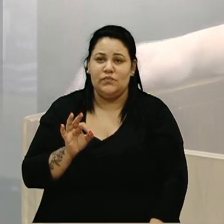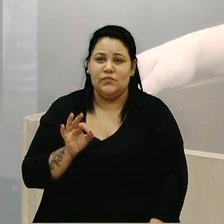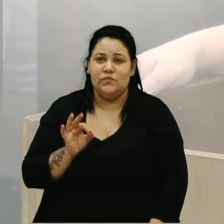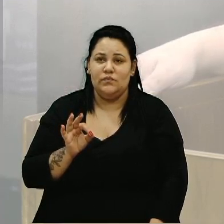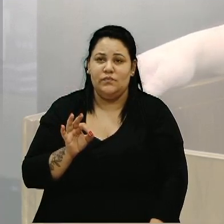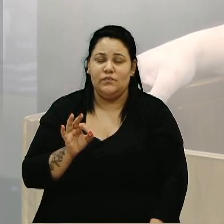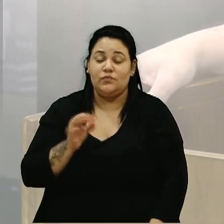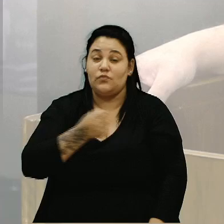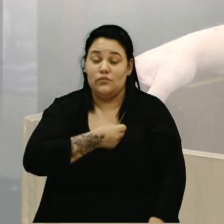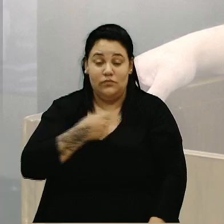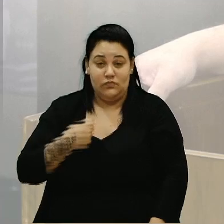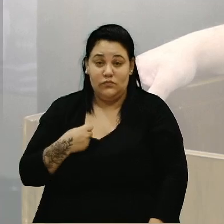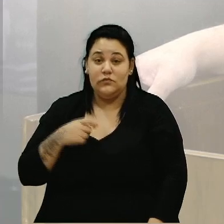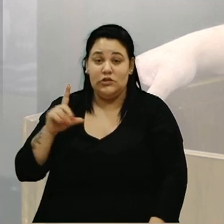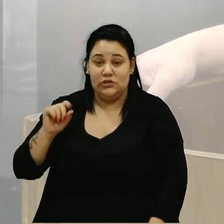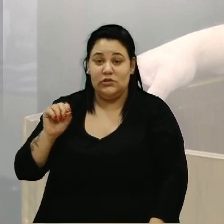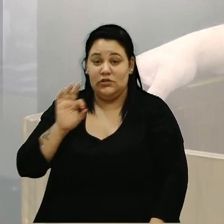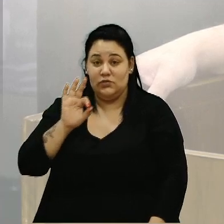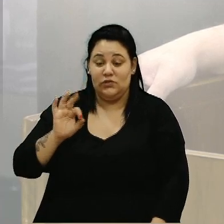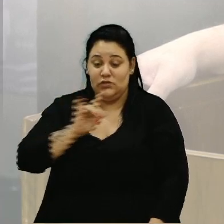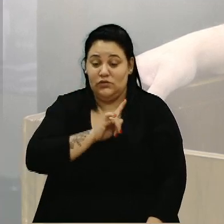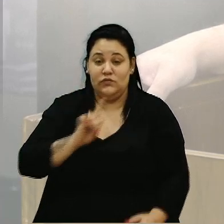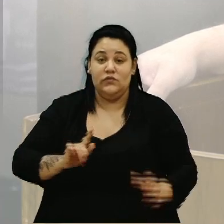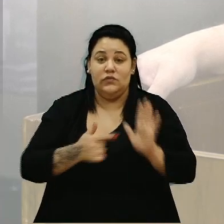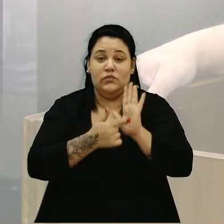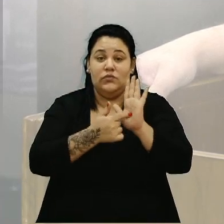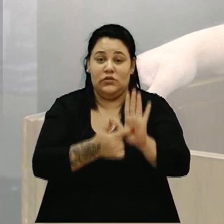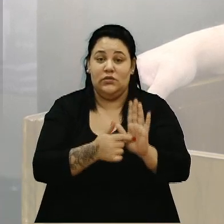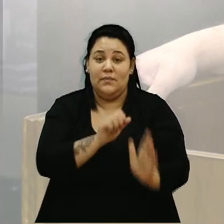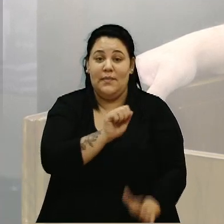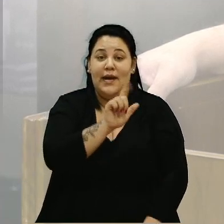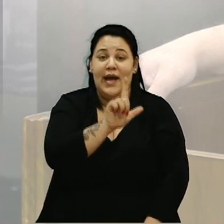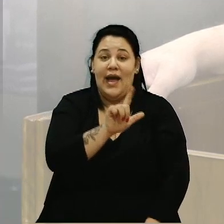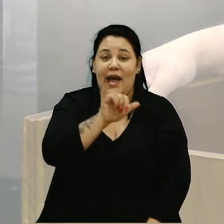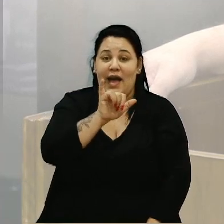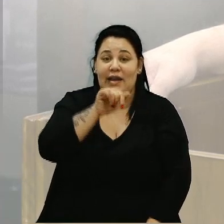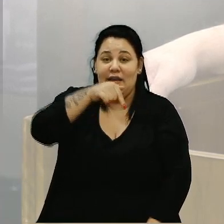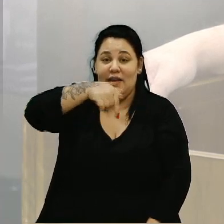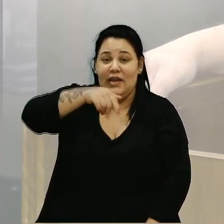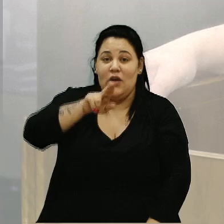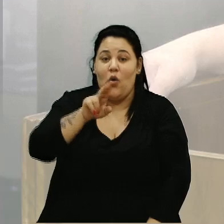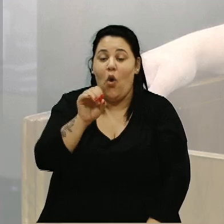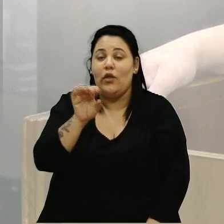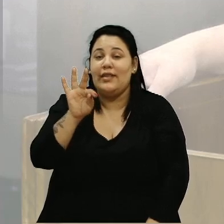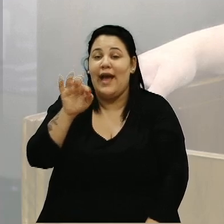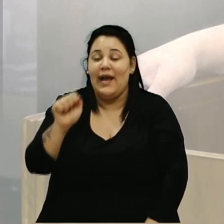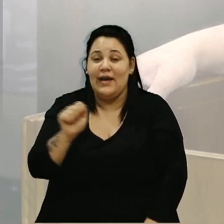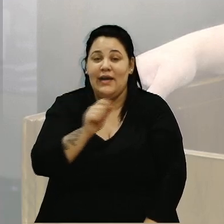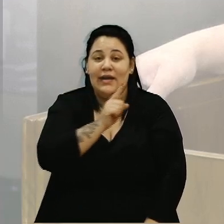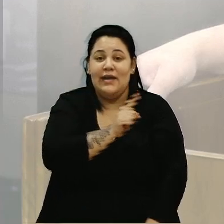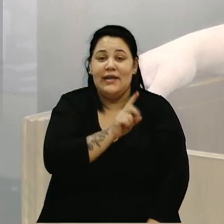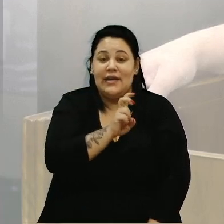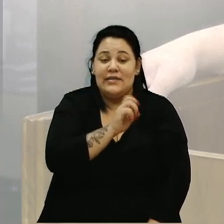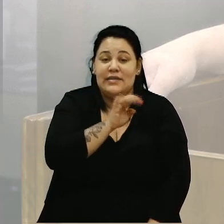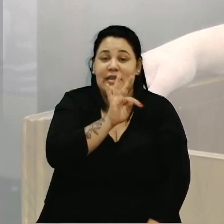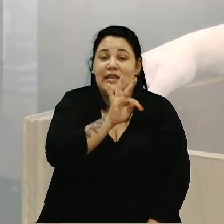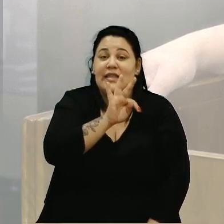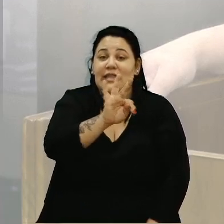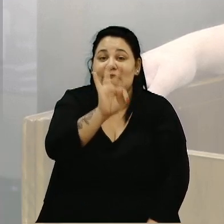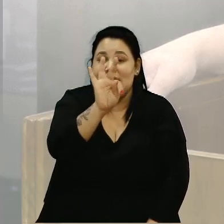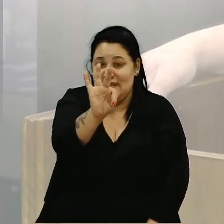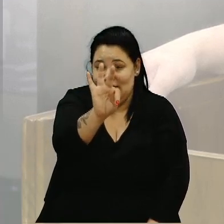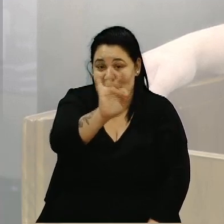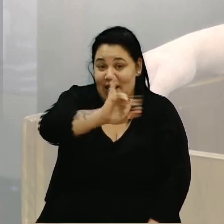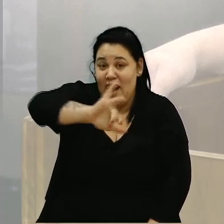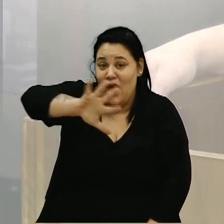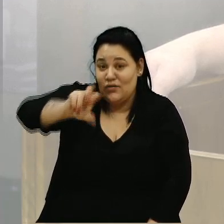esse número, o governo apresenta que vai ter que cortar 15 bilhões do orçamento, porque a prévia do rombo